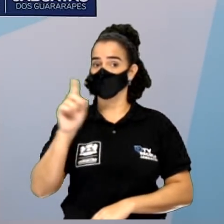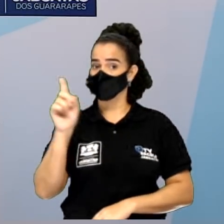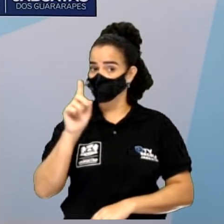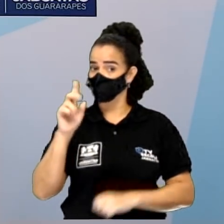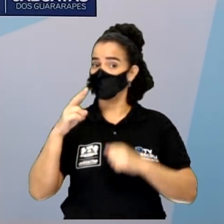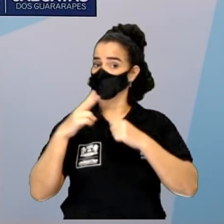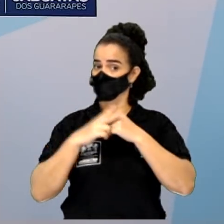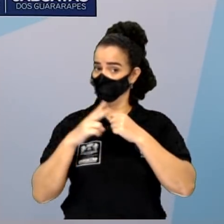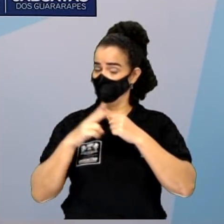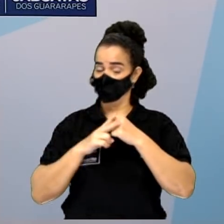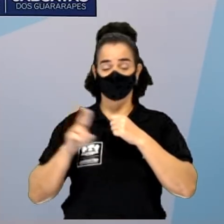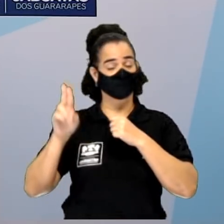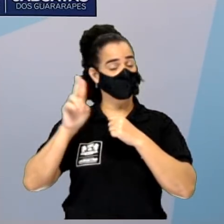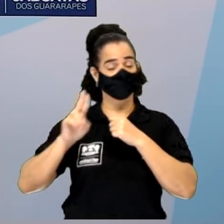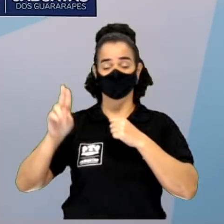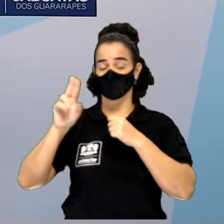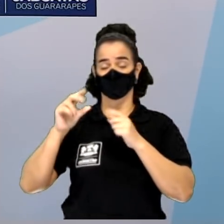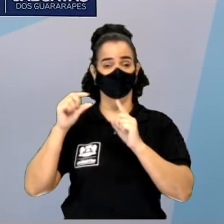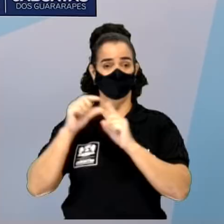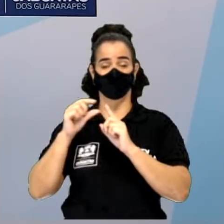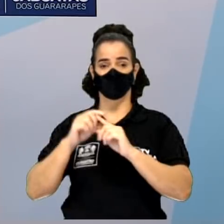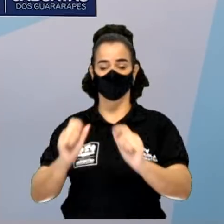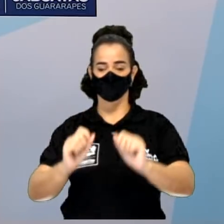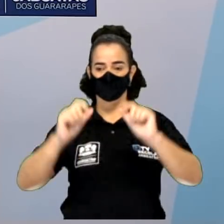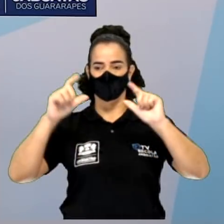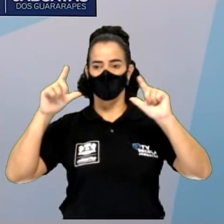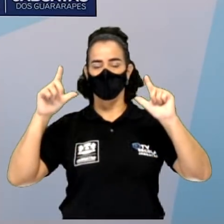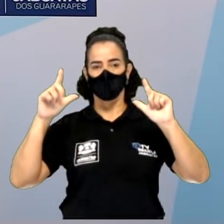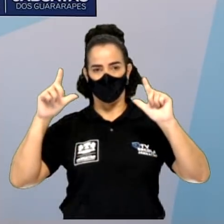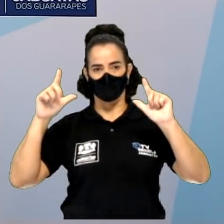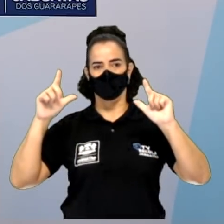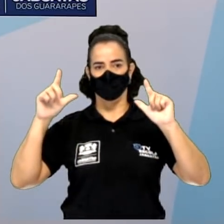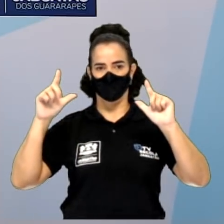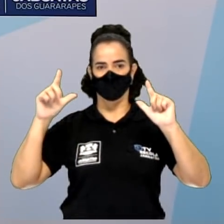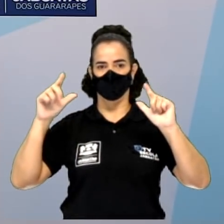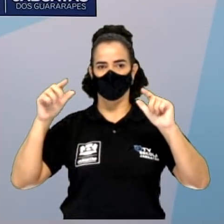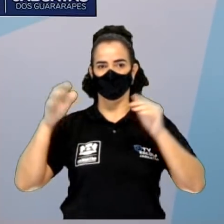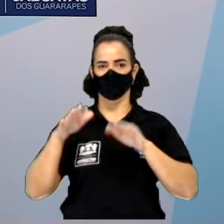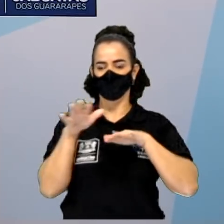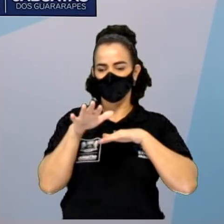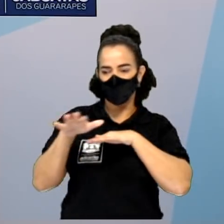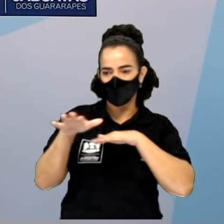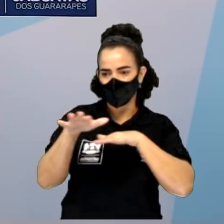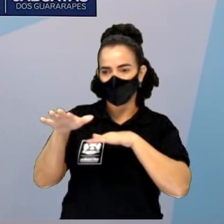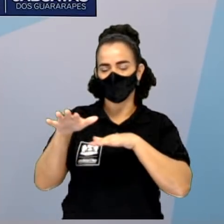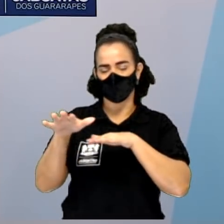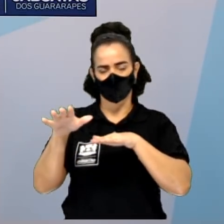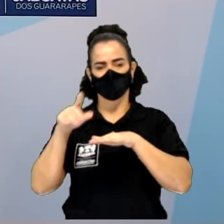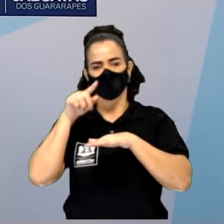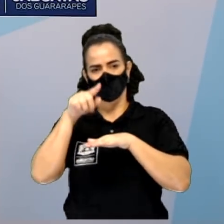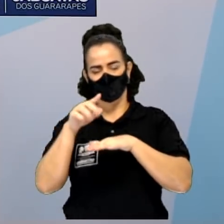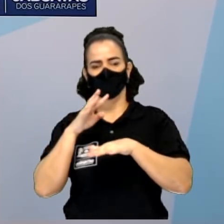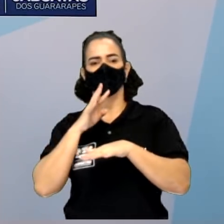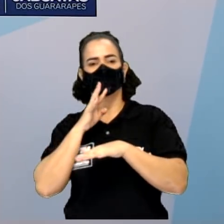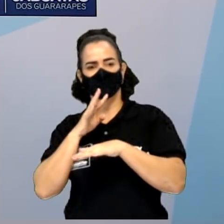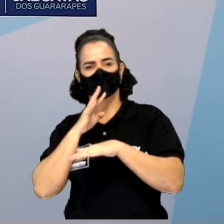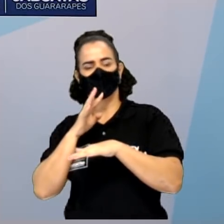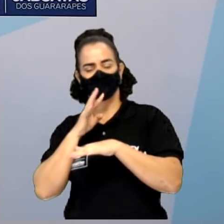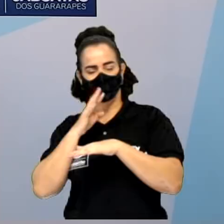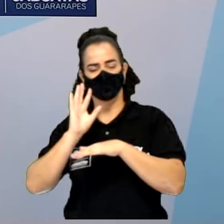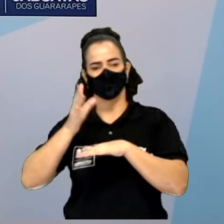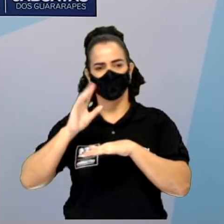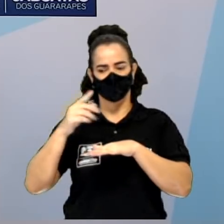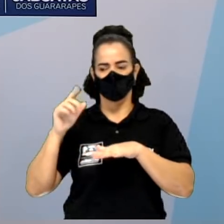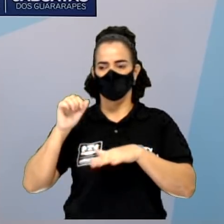que não utilizam palavras. Por exemplo, uma placa de trânsito. Às vezes aparece ali uma placa com um desenho e você reconhece que é o desenho